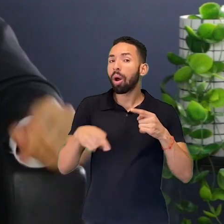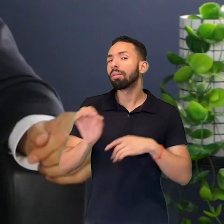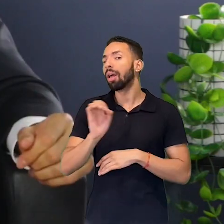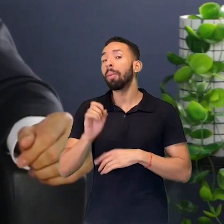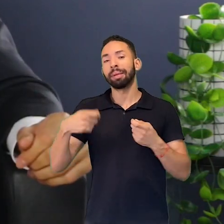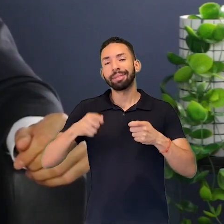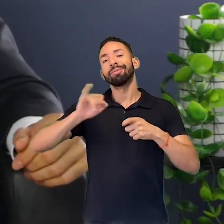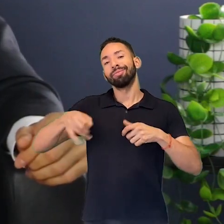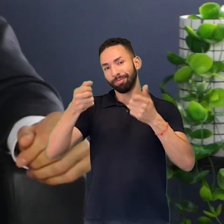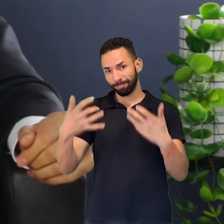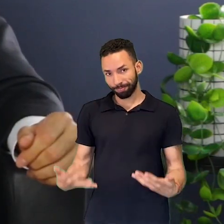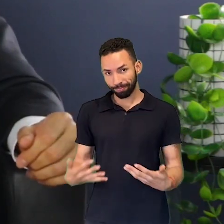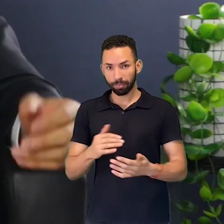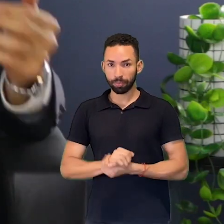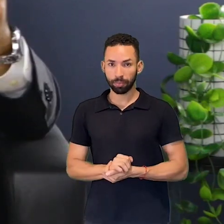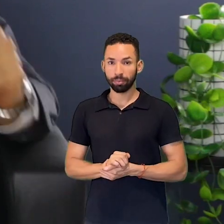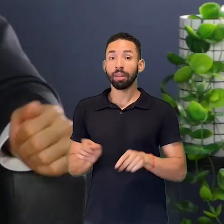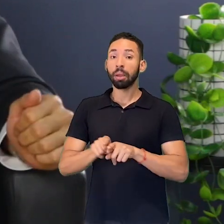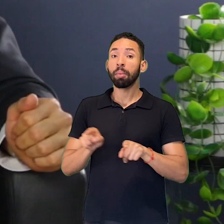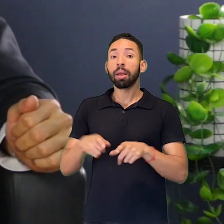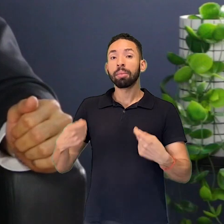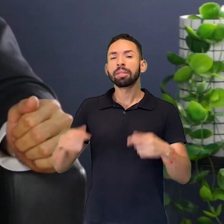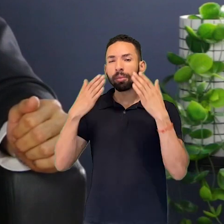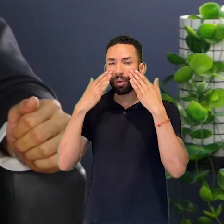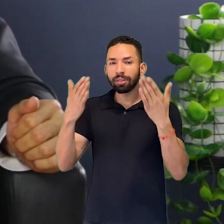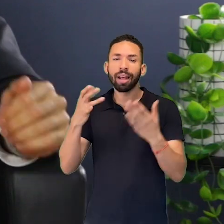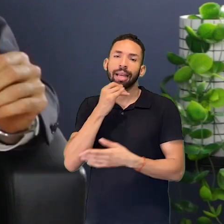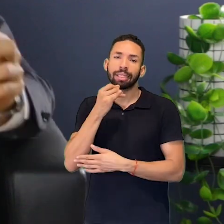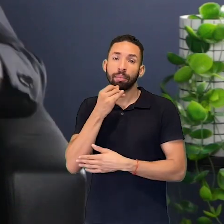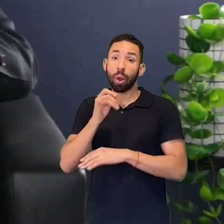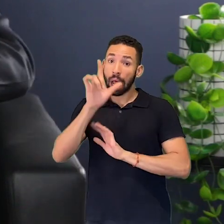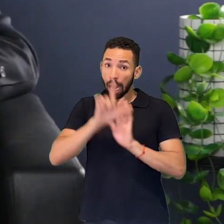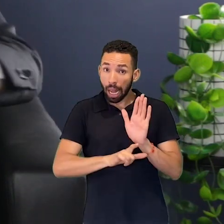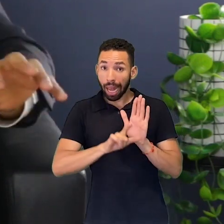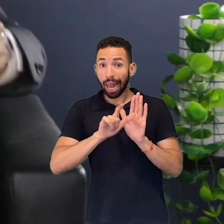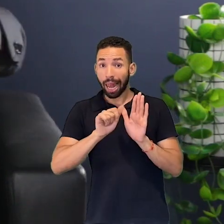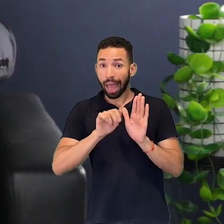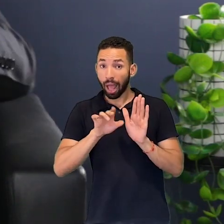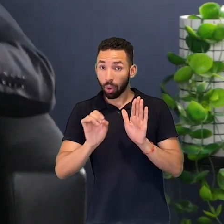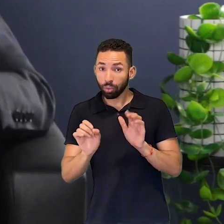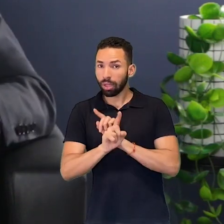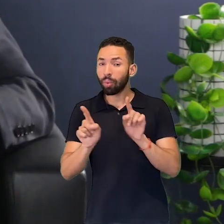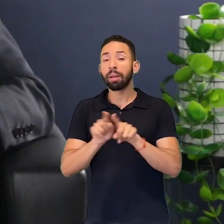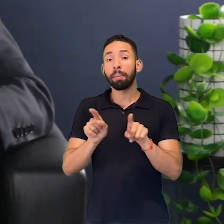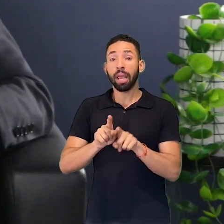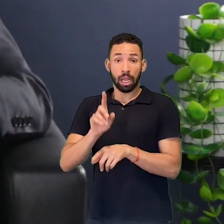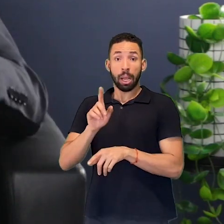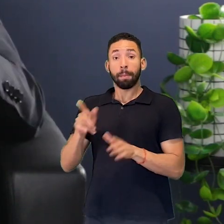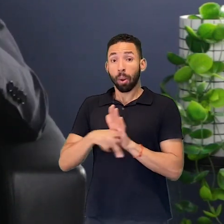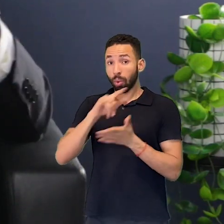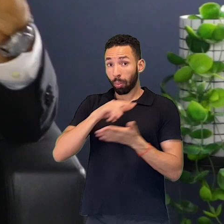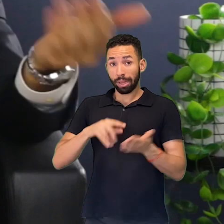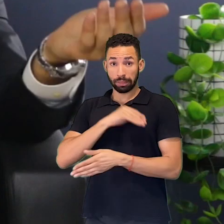eficazes para aquele caso. Vai também demonstrar, aí não o laudo, mas através de documentos de renda da